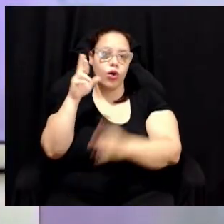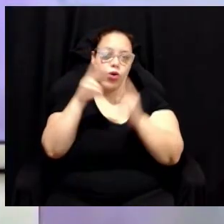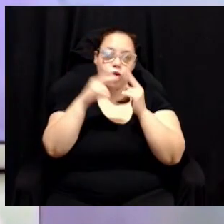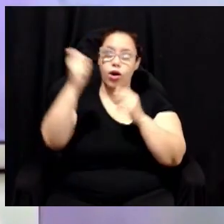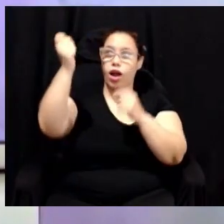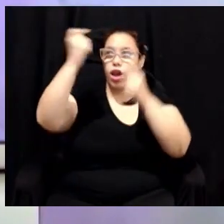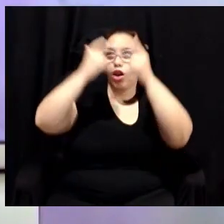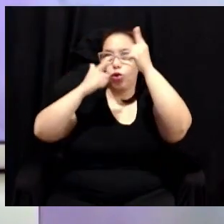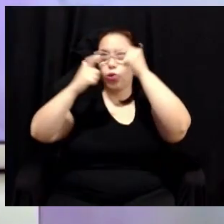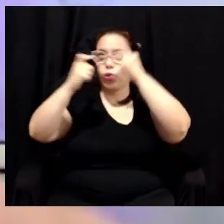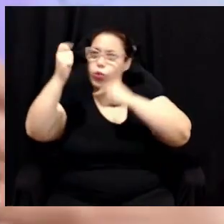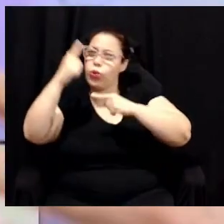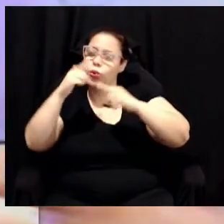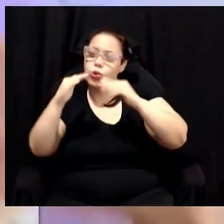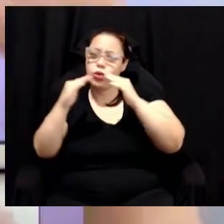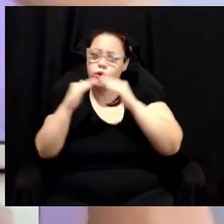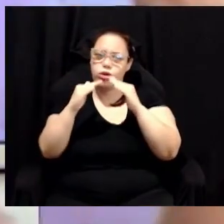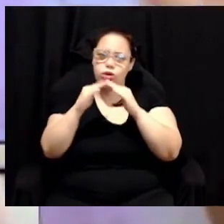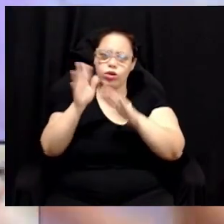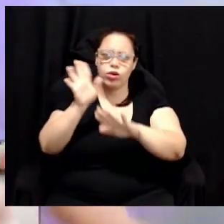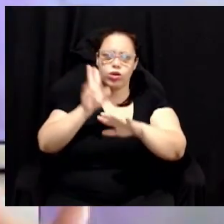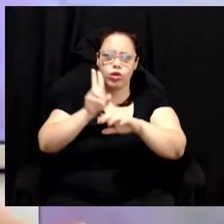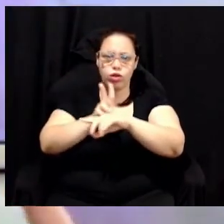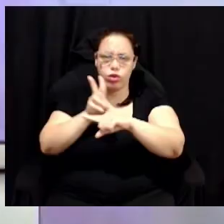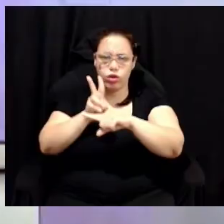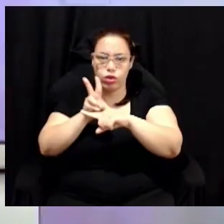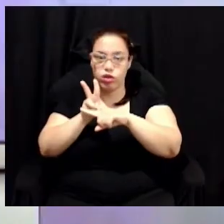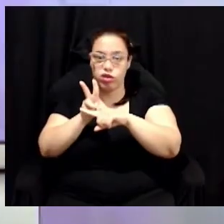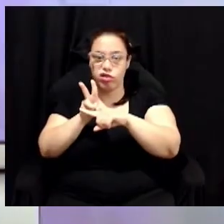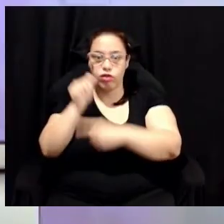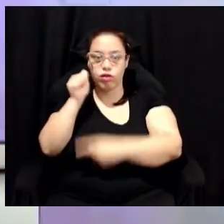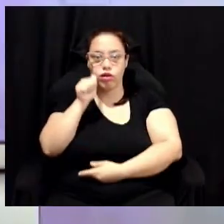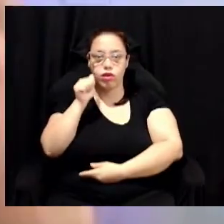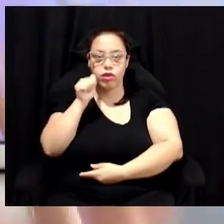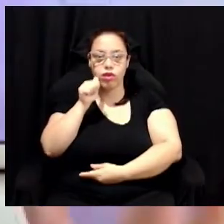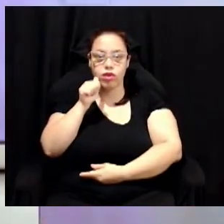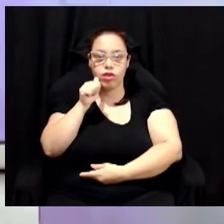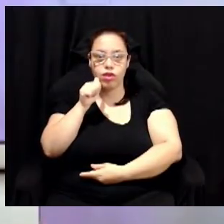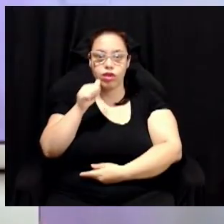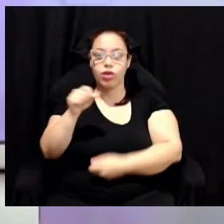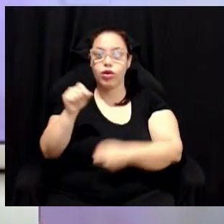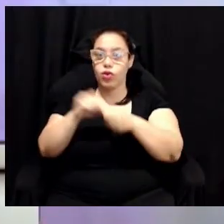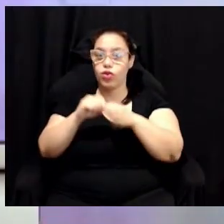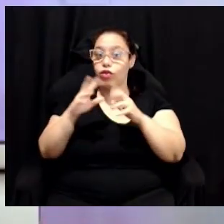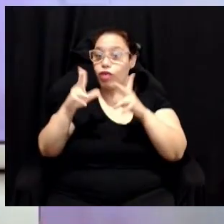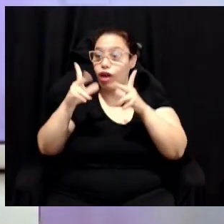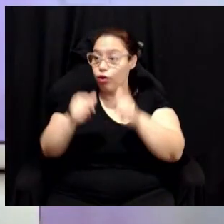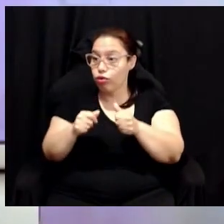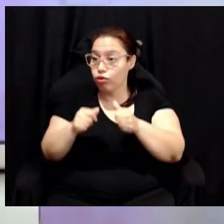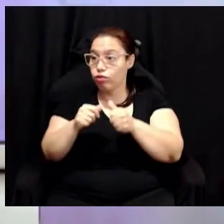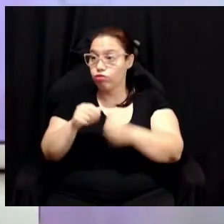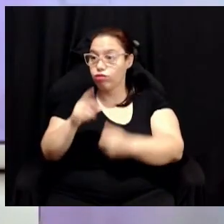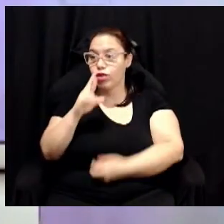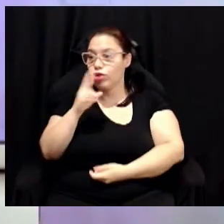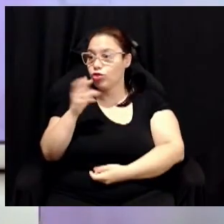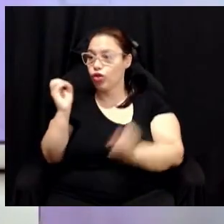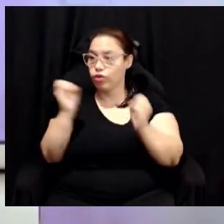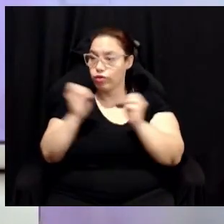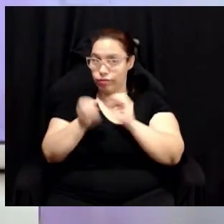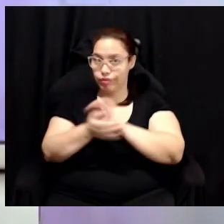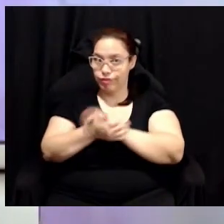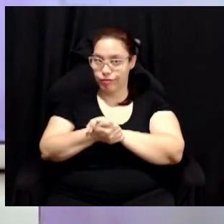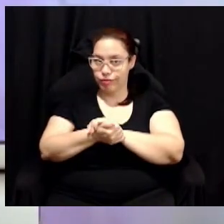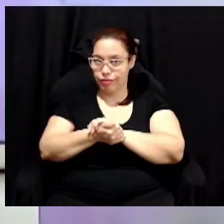luzes da sua casa, cuidar do seu ambiente. As mulheres às vezes falam assim, doutora, mas eu já faço tudo isso, mas não resolve.